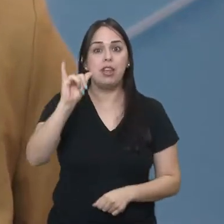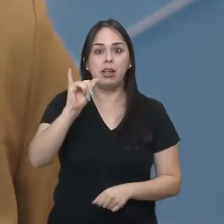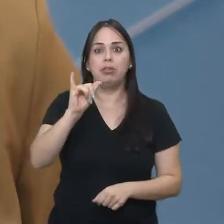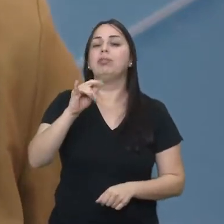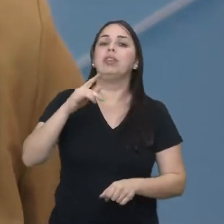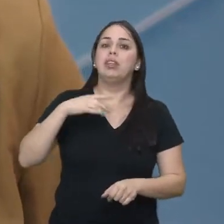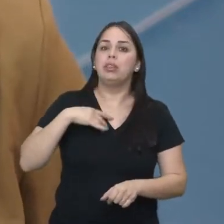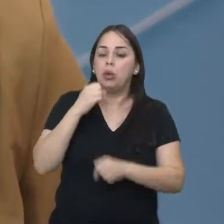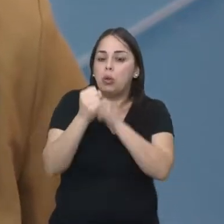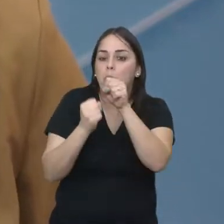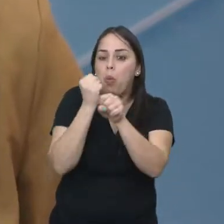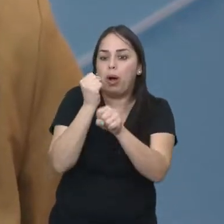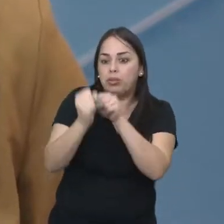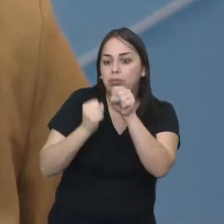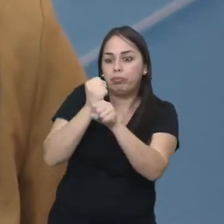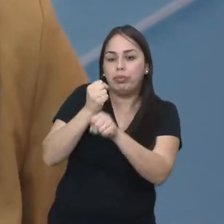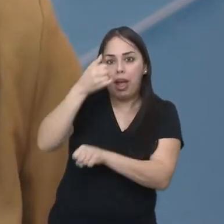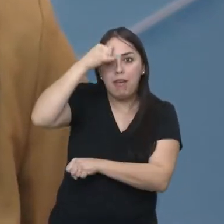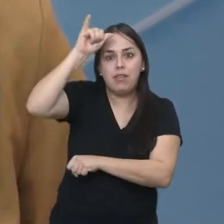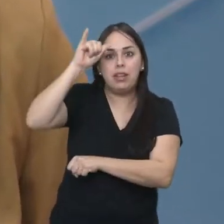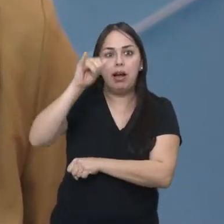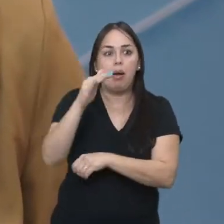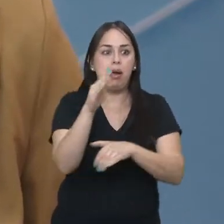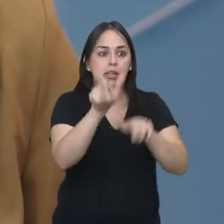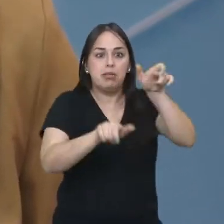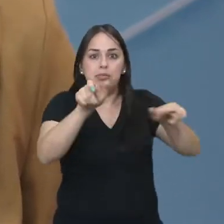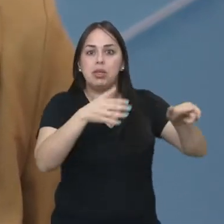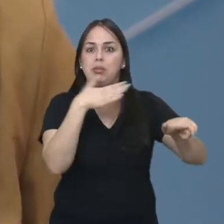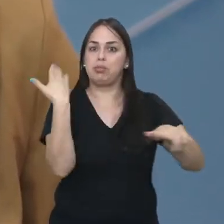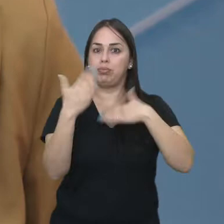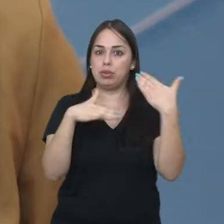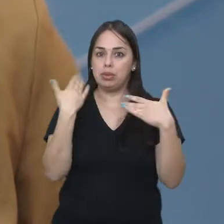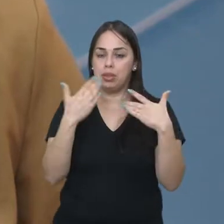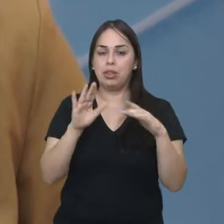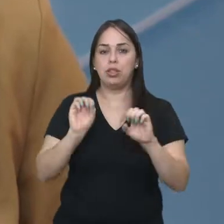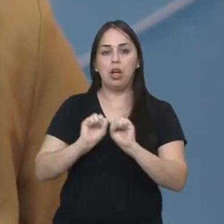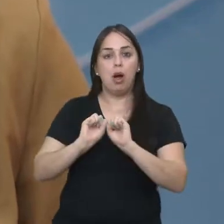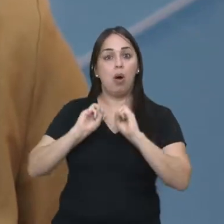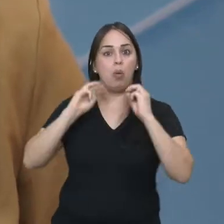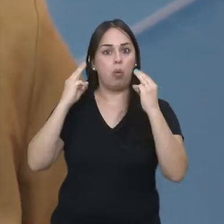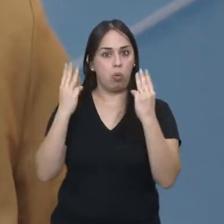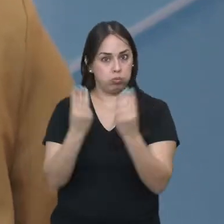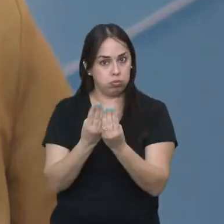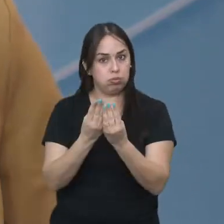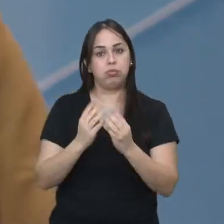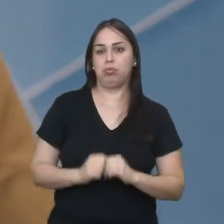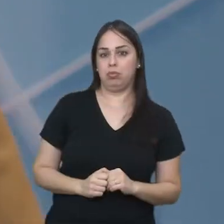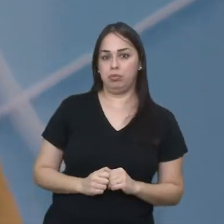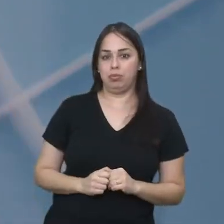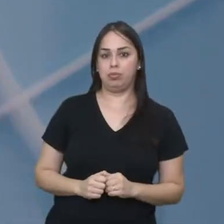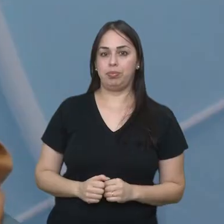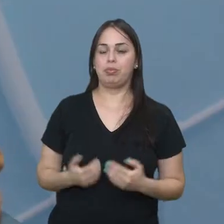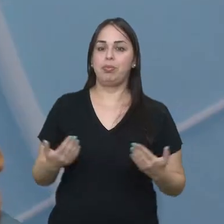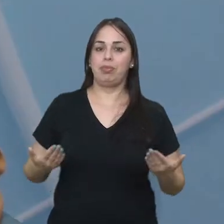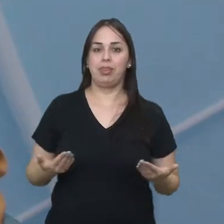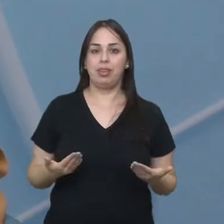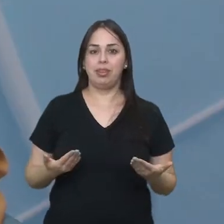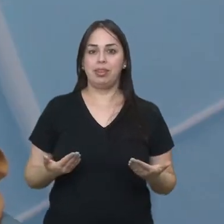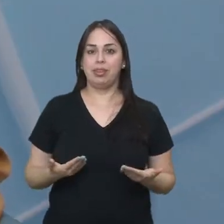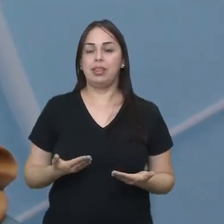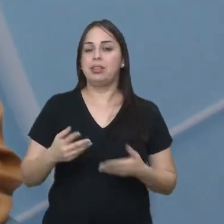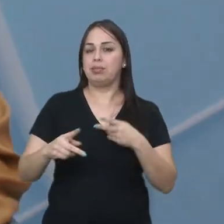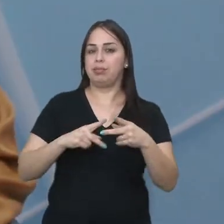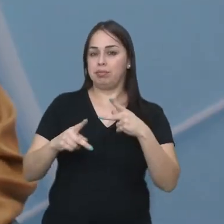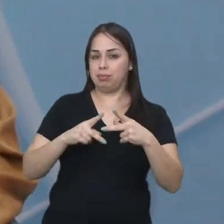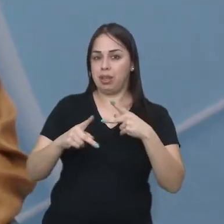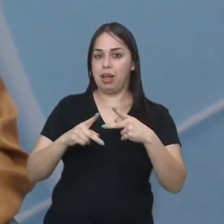cada ano até 3 milhões de mortes, de acordo com a Organização Mundial da Saúde. São